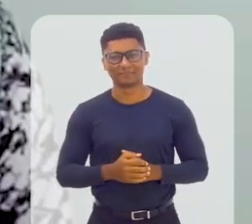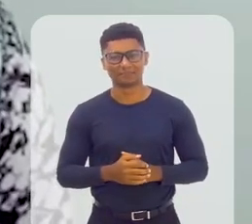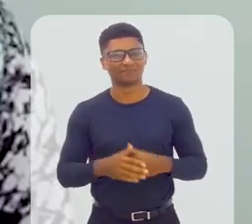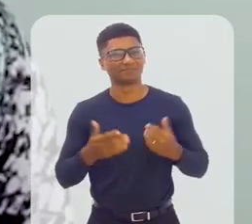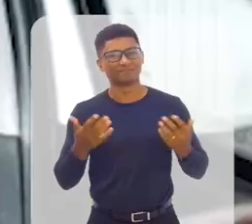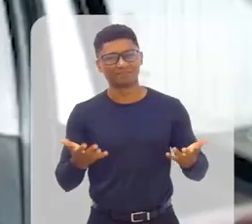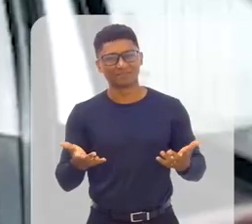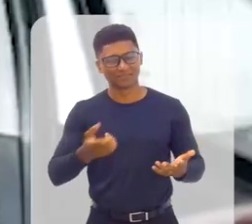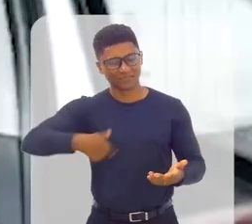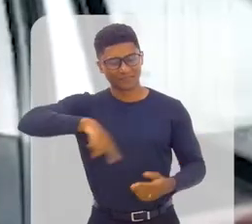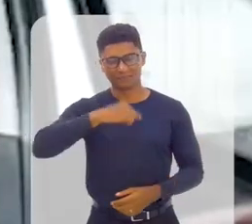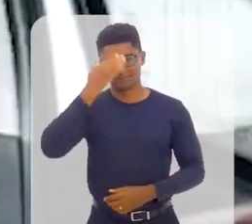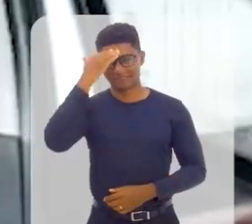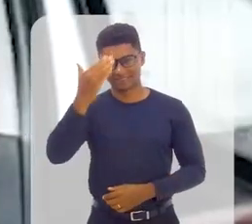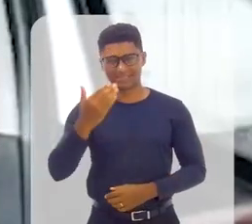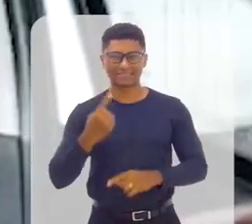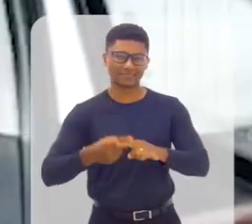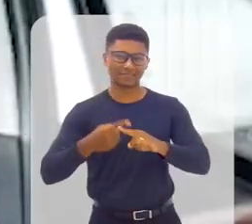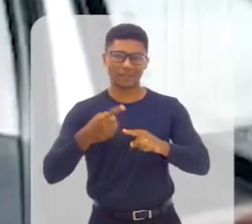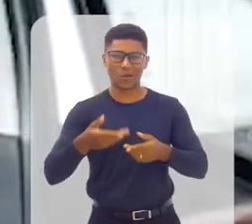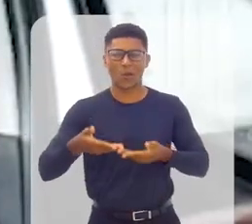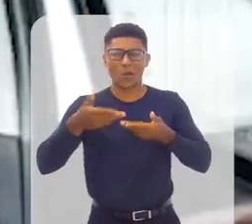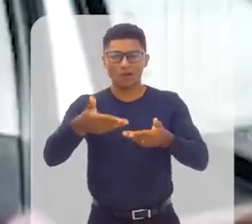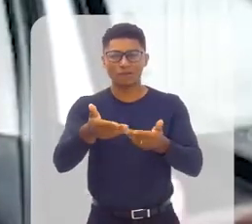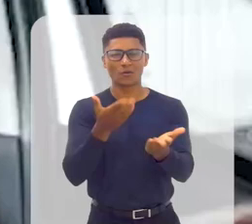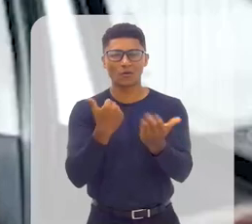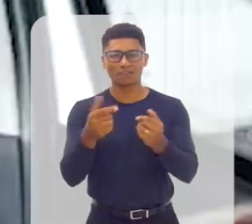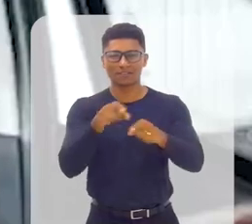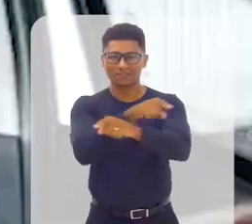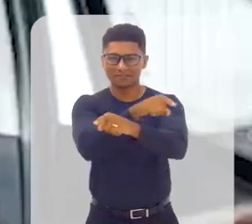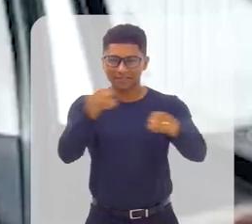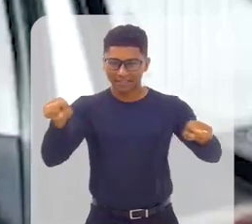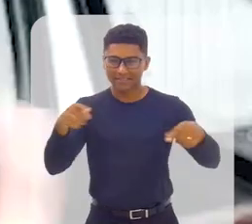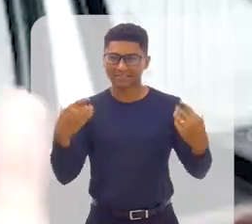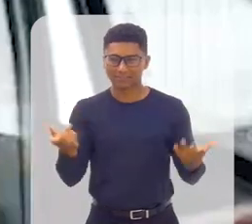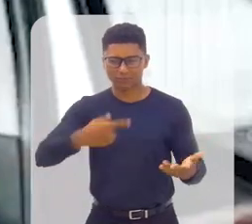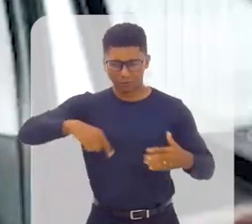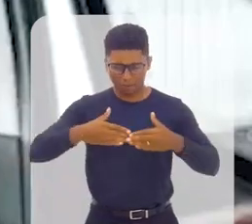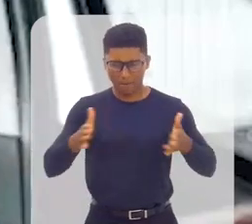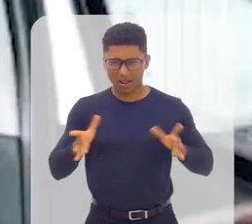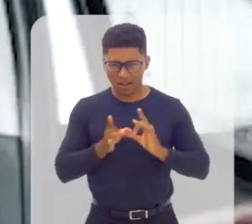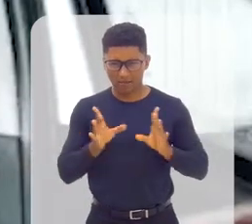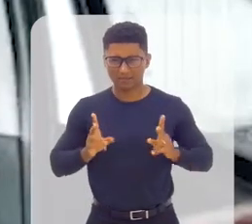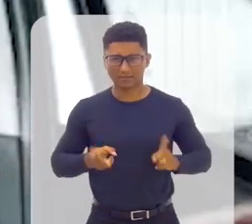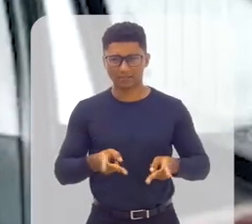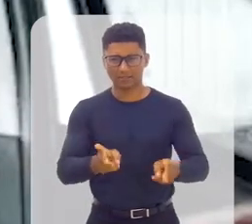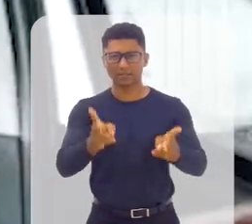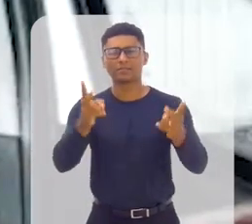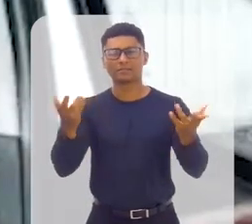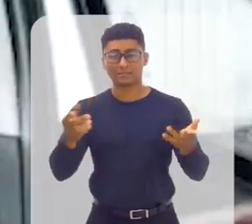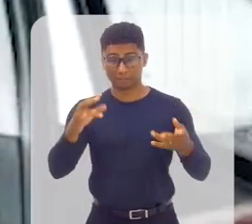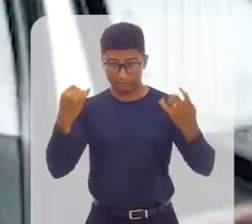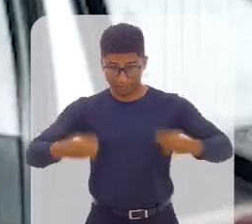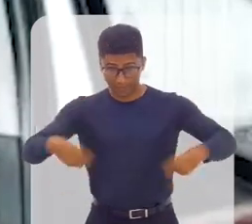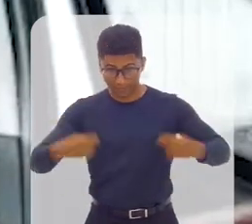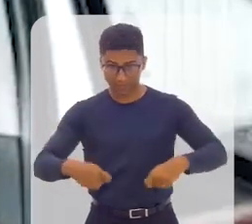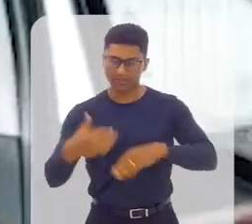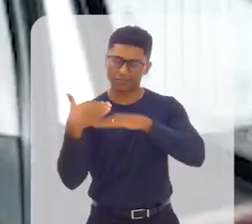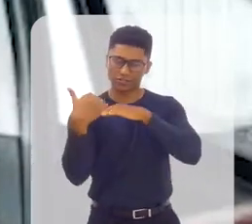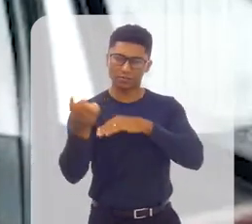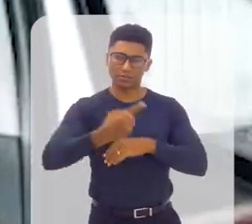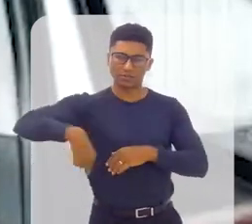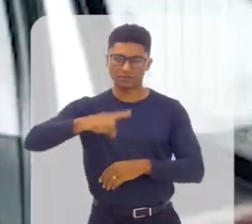Janeiro. Imagina, nós é que agradecemos a oportunidade de poder falar com esse público e estamos sempre aí à disposição de vocês. Precisando é só